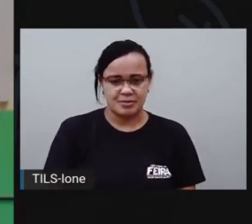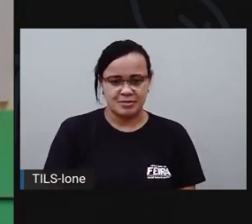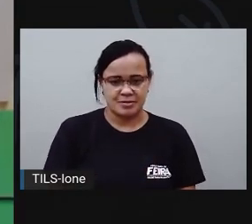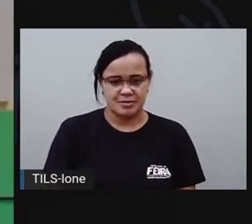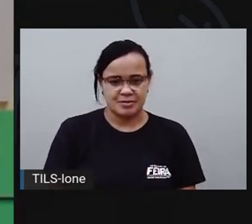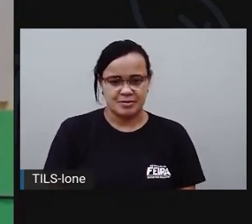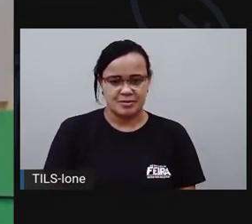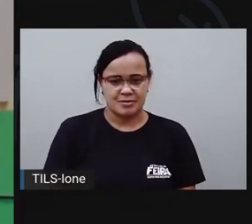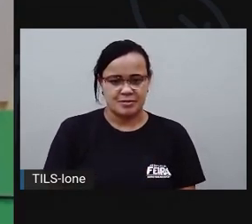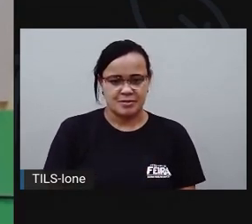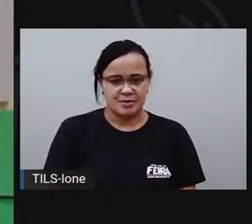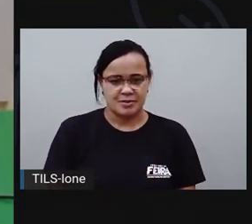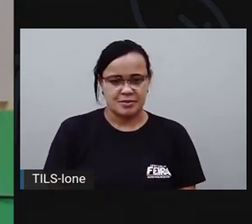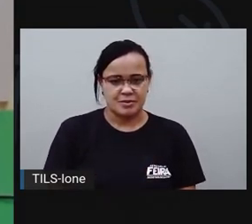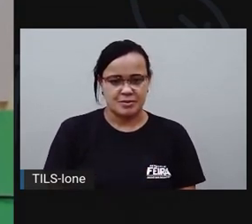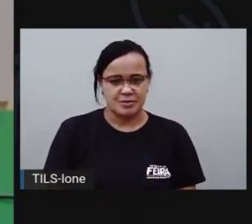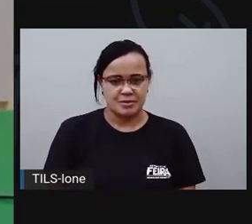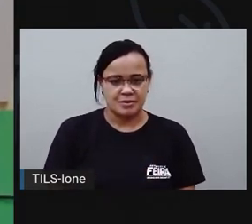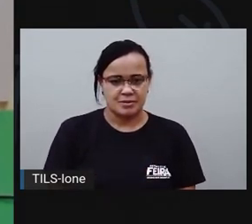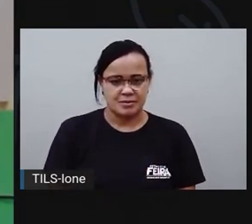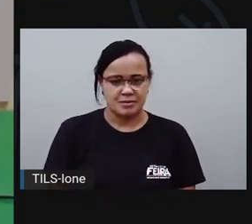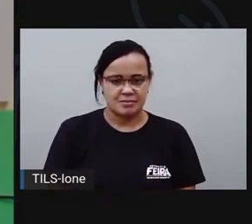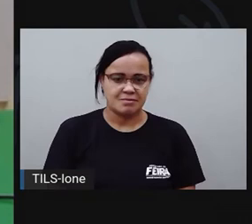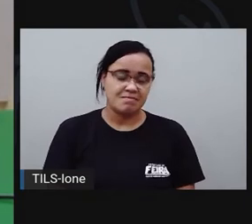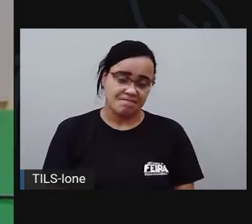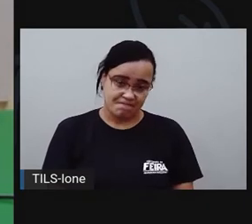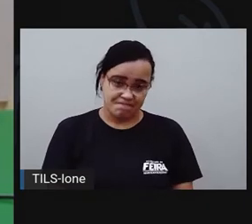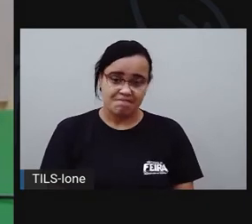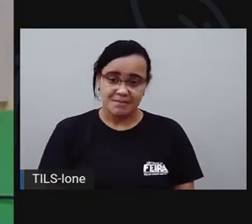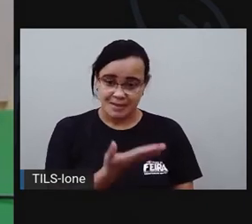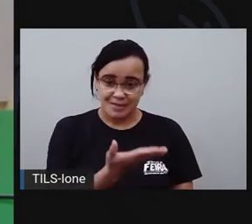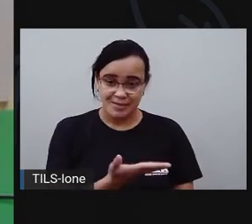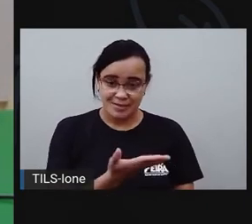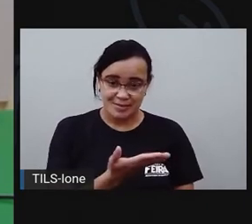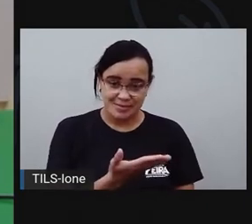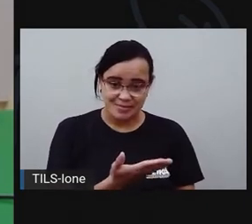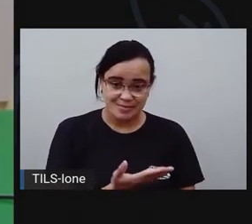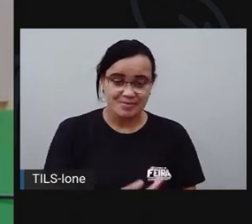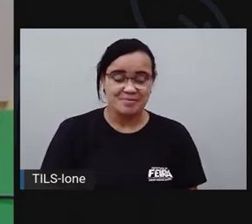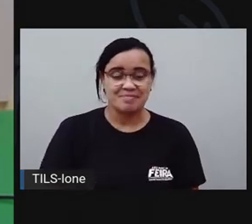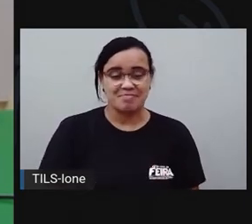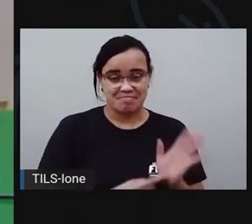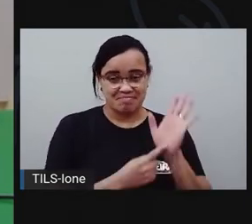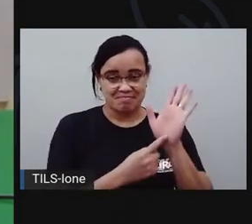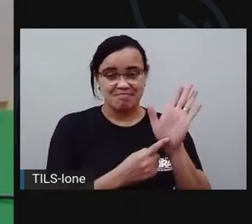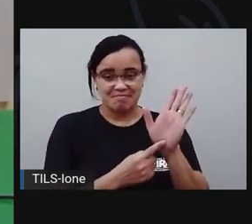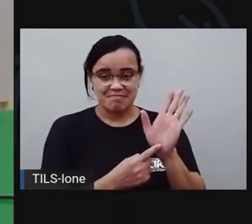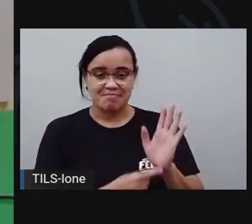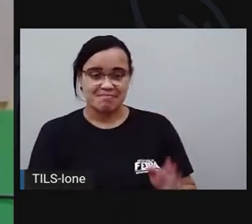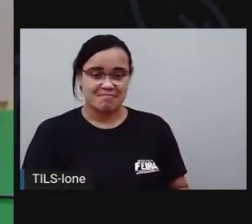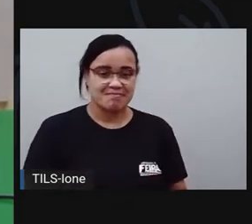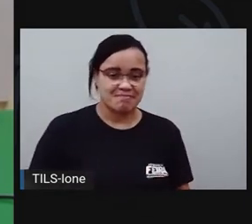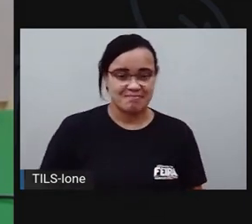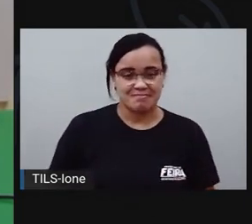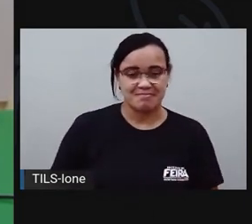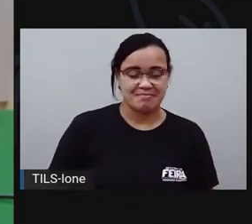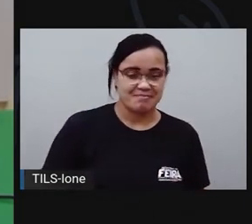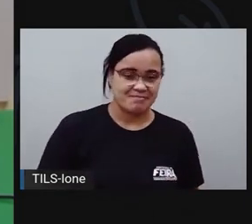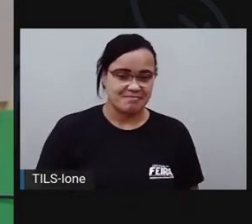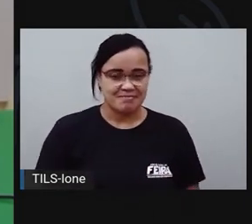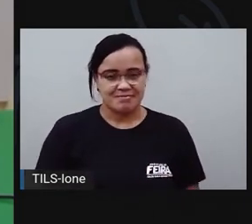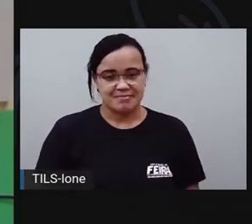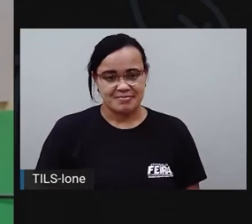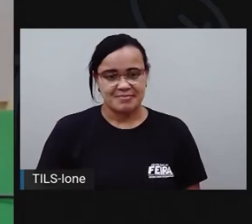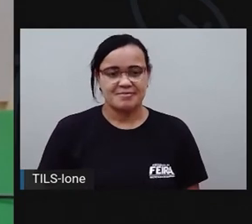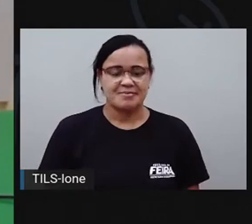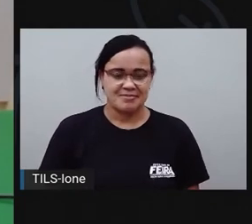Prontinho. Ó, como é que fica? A gente abre assim, ó. Tava assim